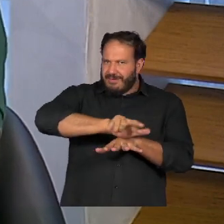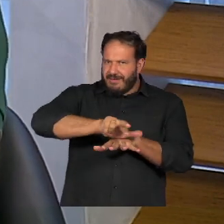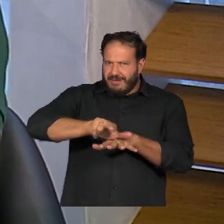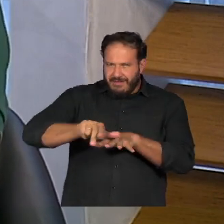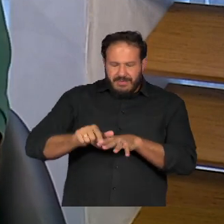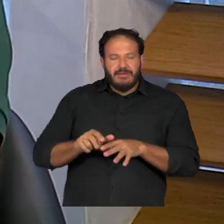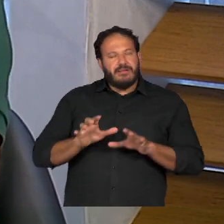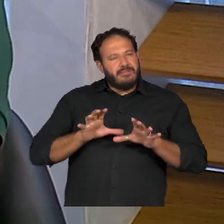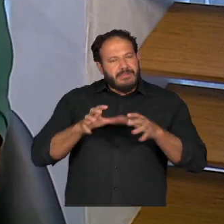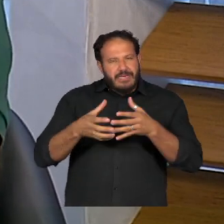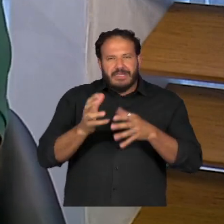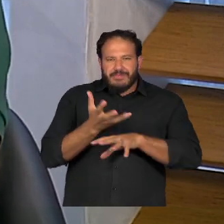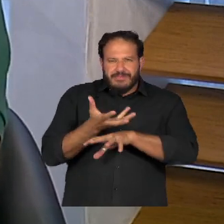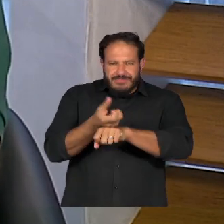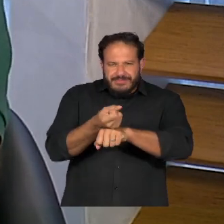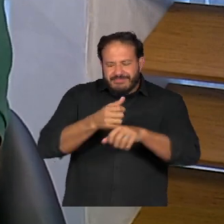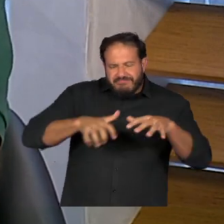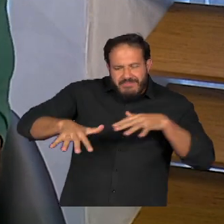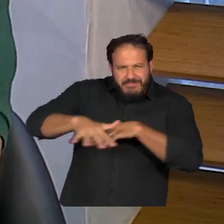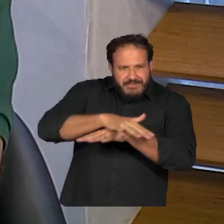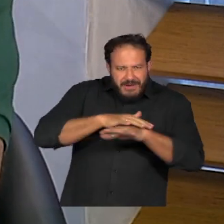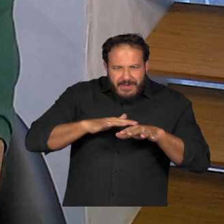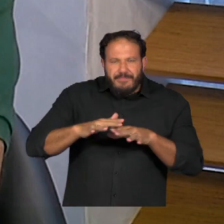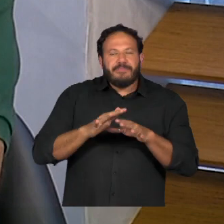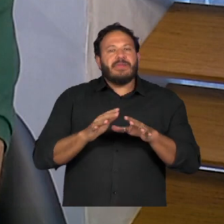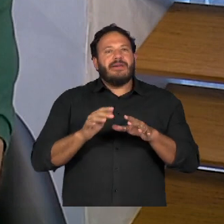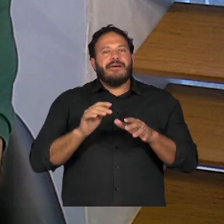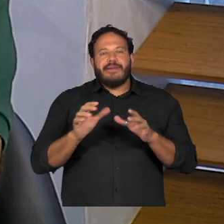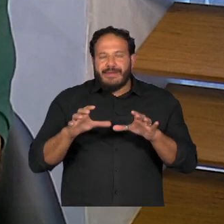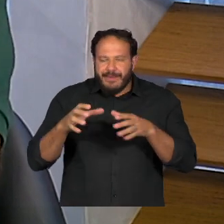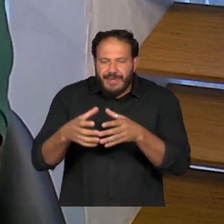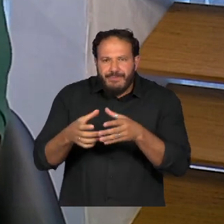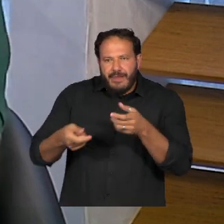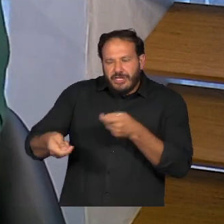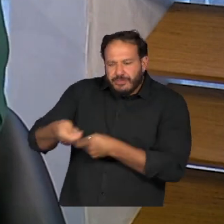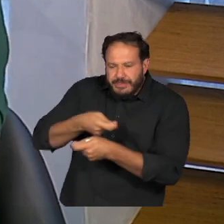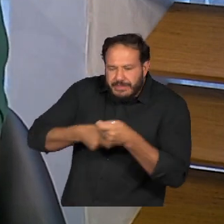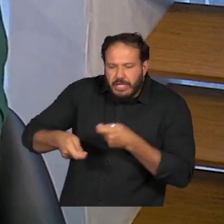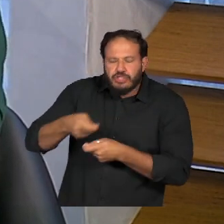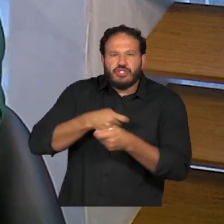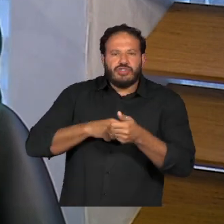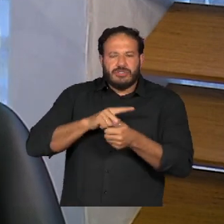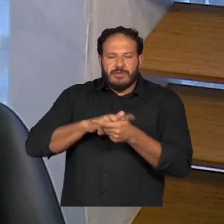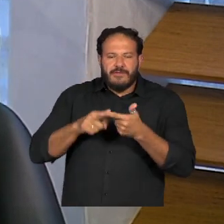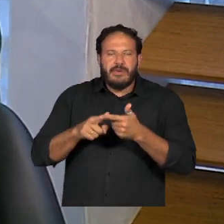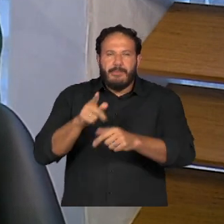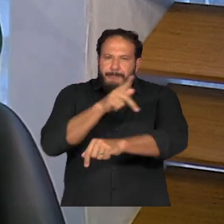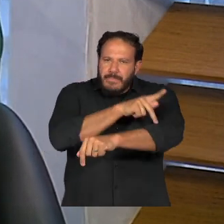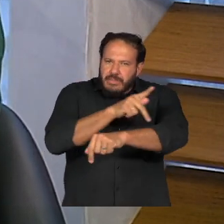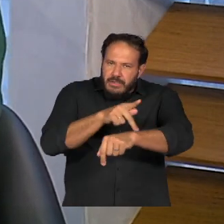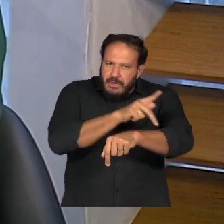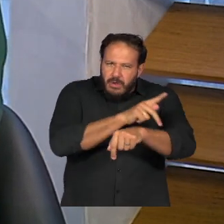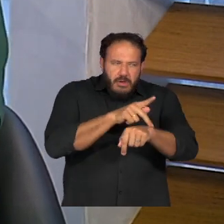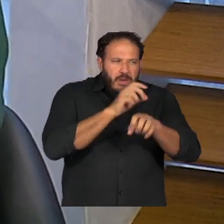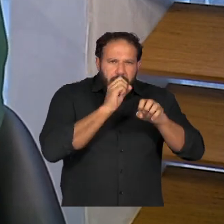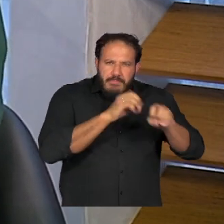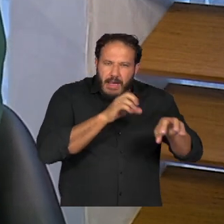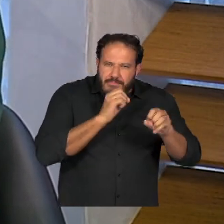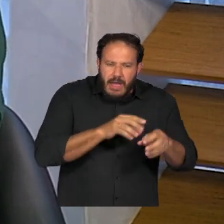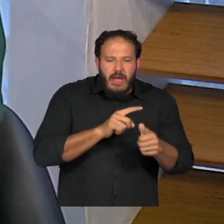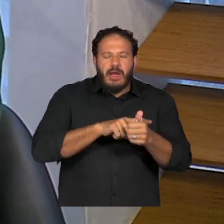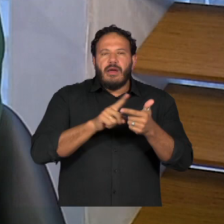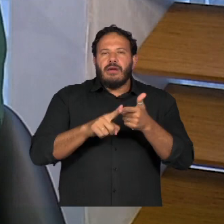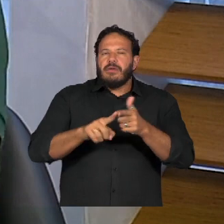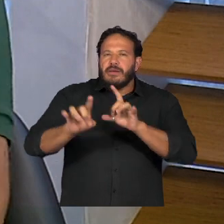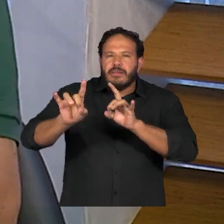equipe multidisciplinar tanto na parte administrativa como na parte pedagógica quanto os demais